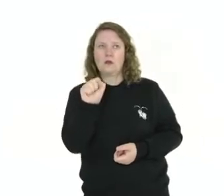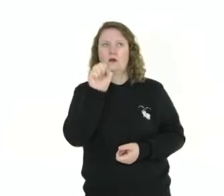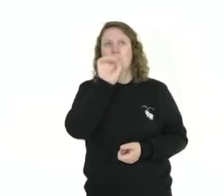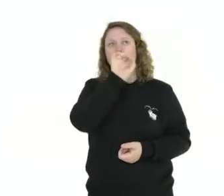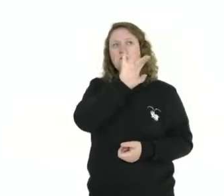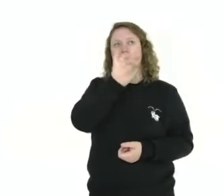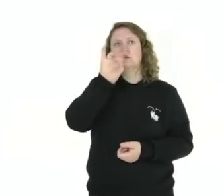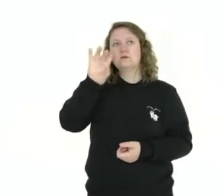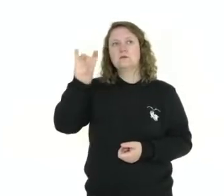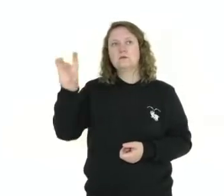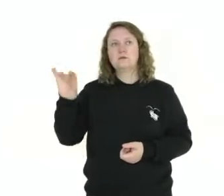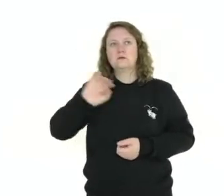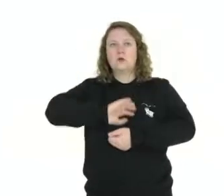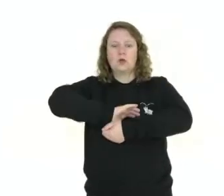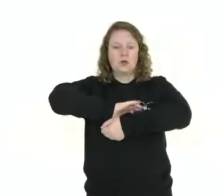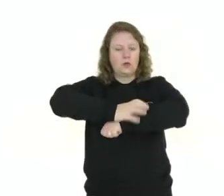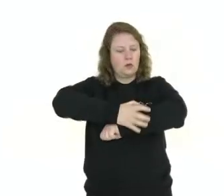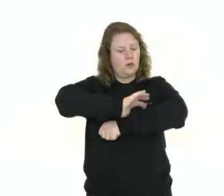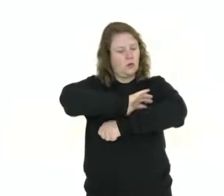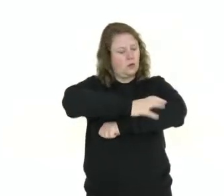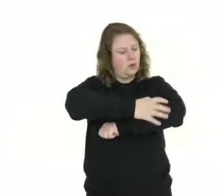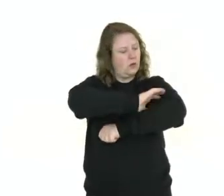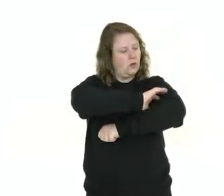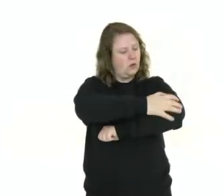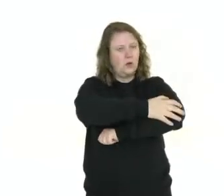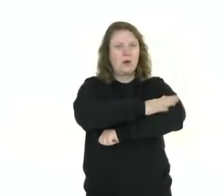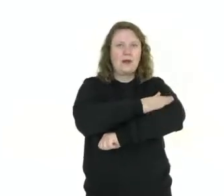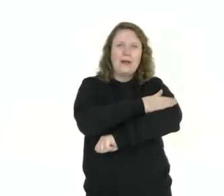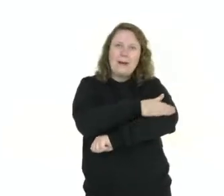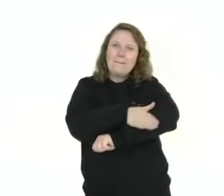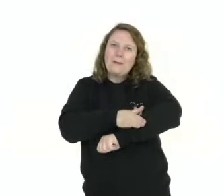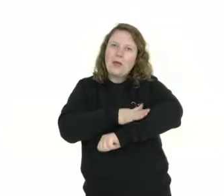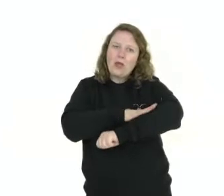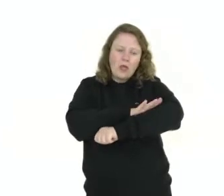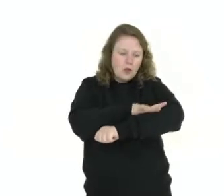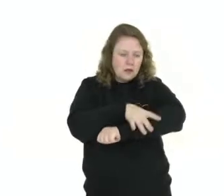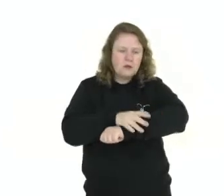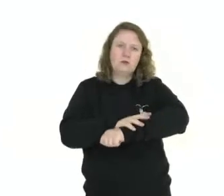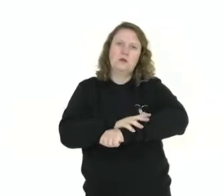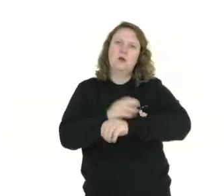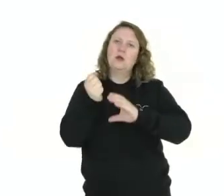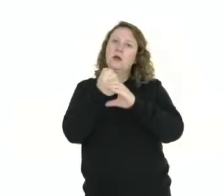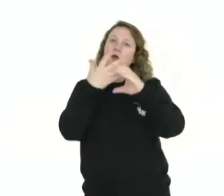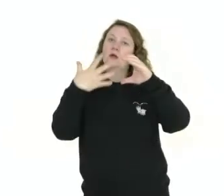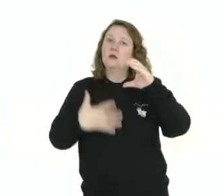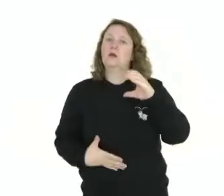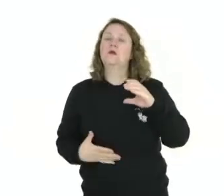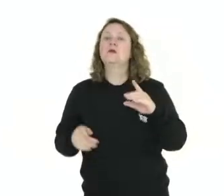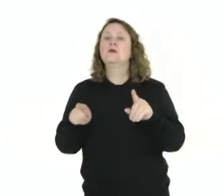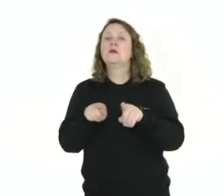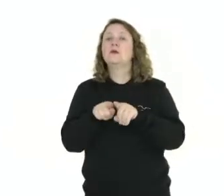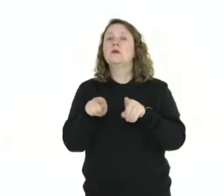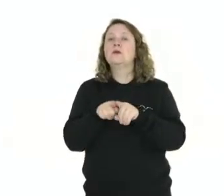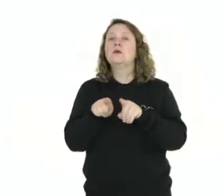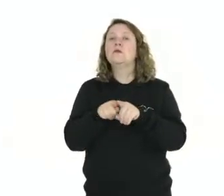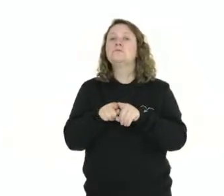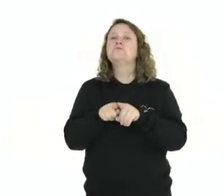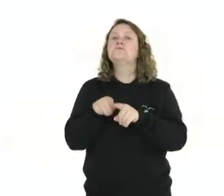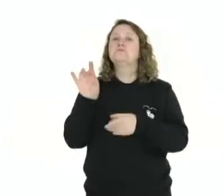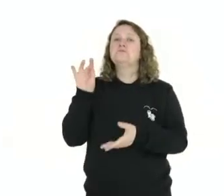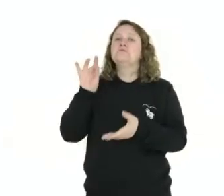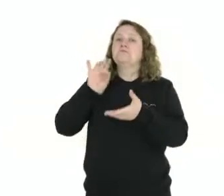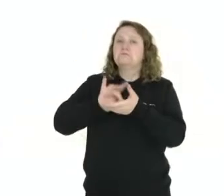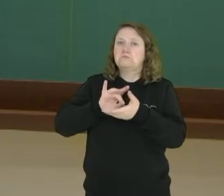as escamas epidérmicas. Então, essa característica, ela confere a